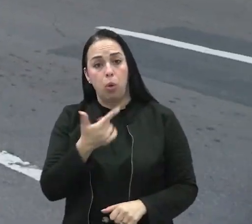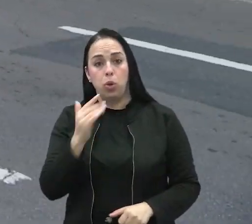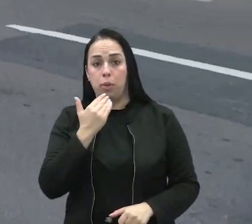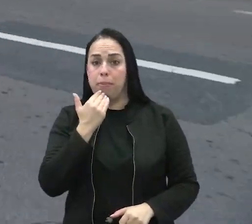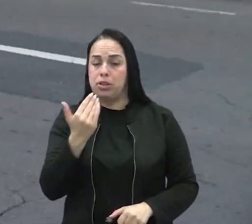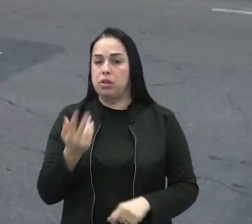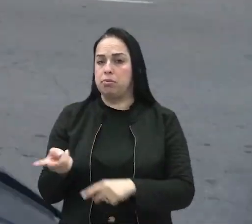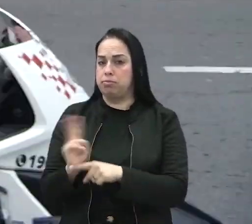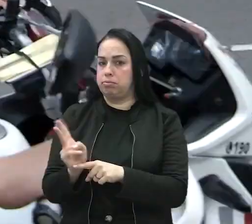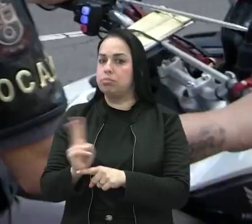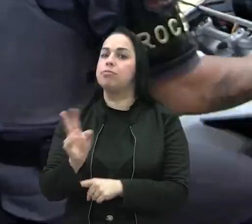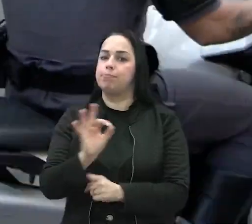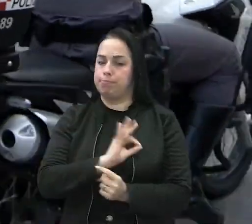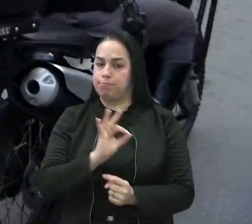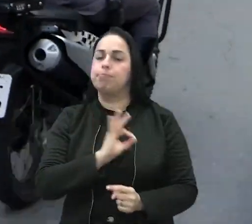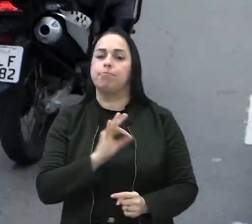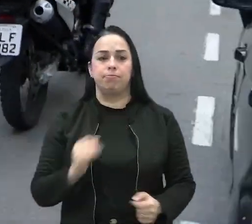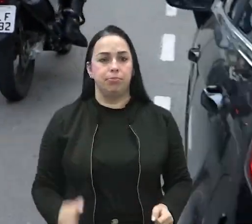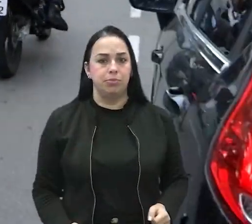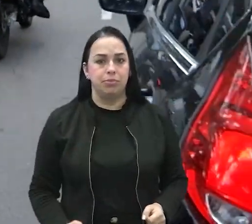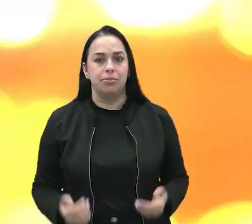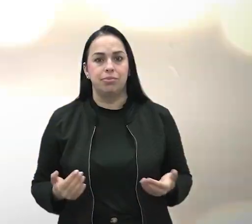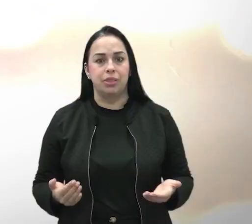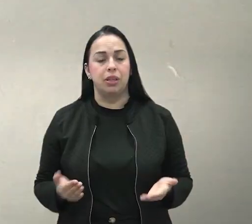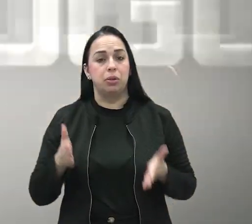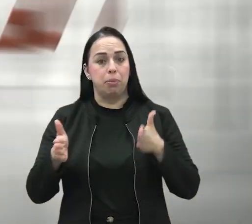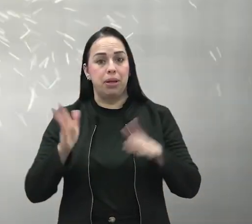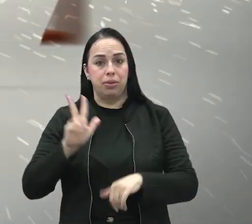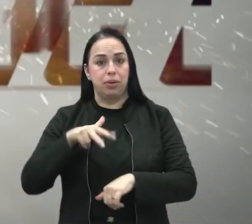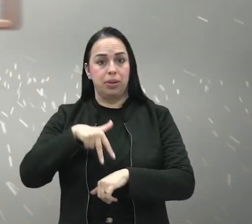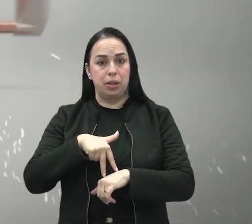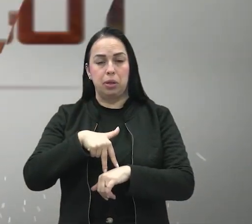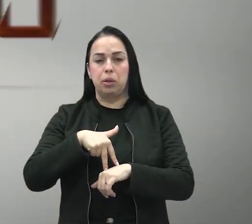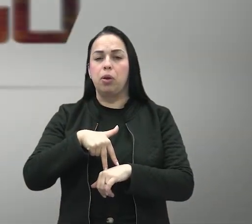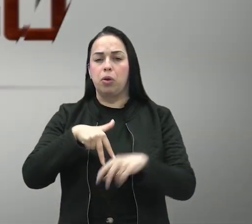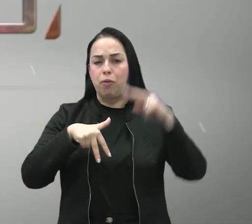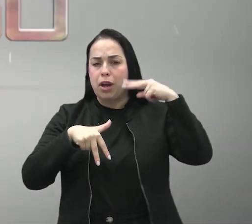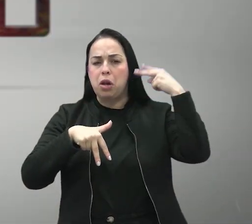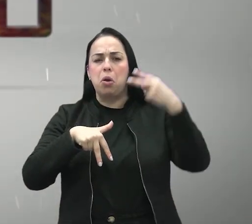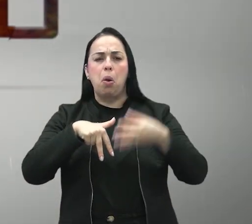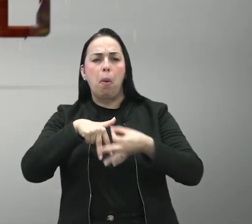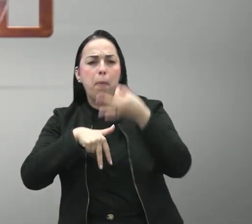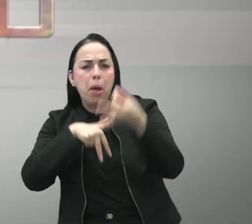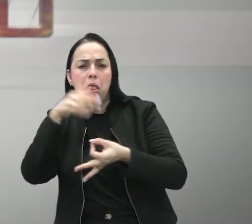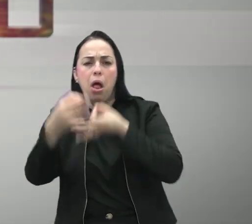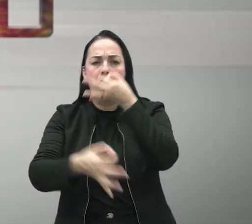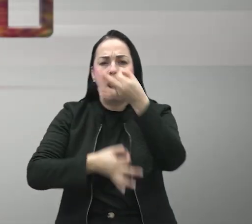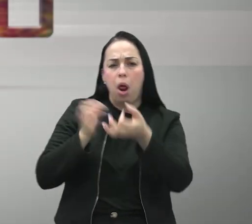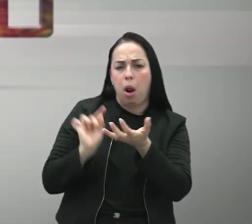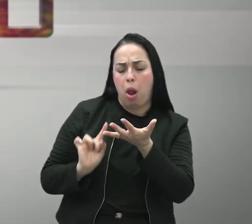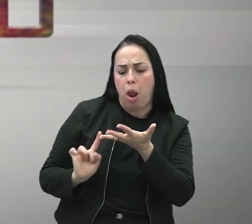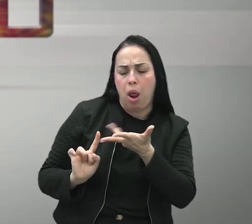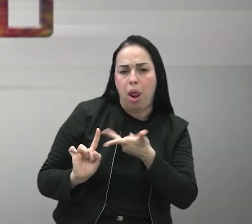pedido era por ronda policiais em algumas regiões. Já no Pinga-Fogo, momento em que os parlamentares vão